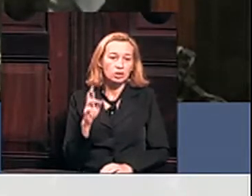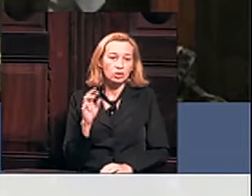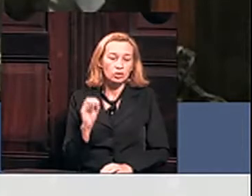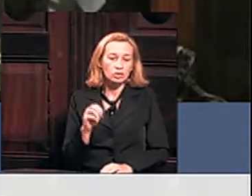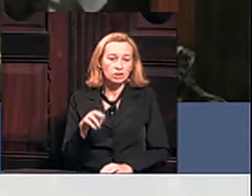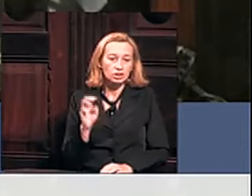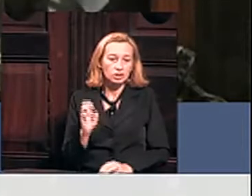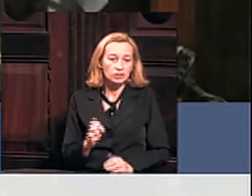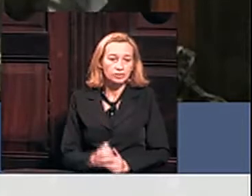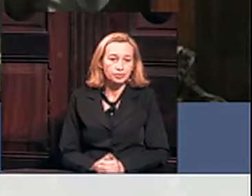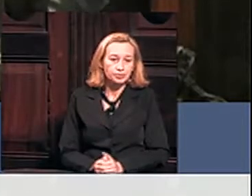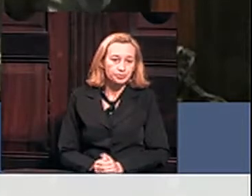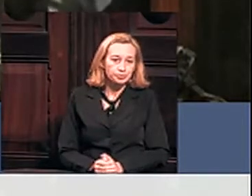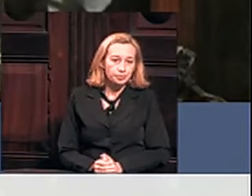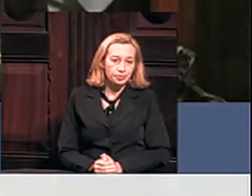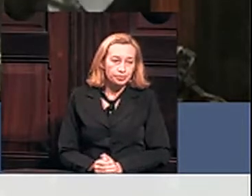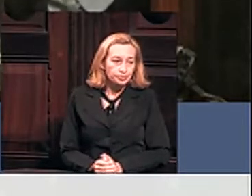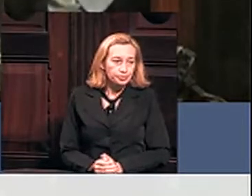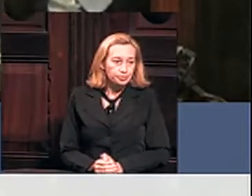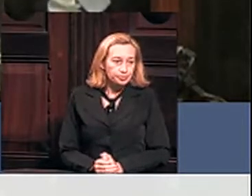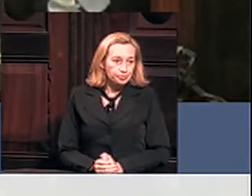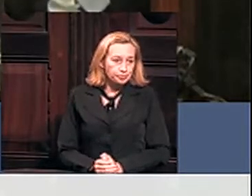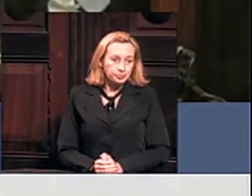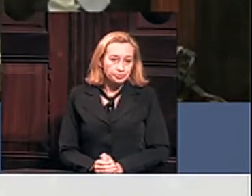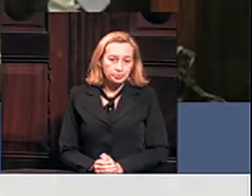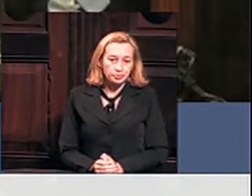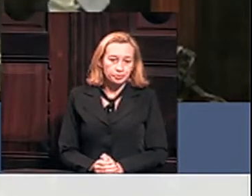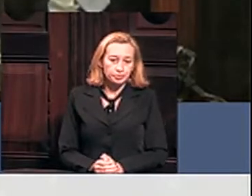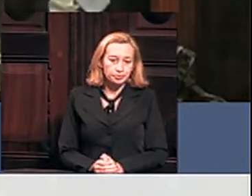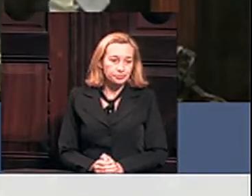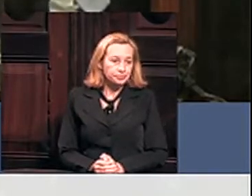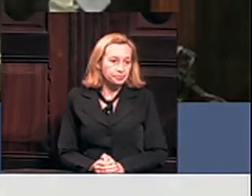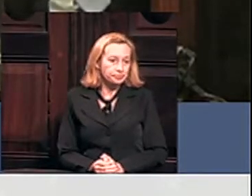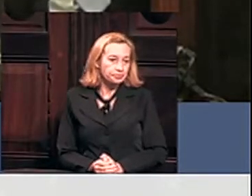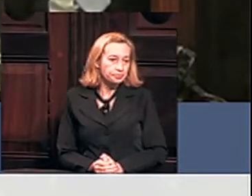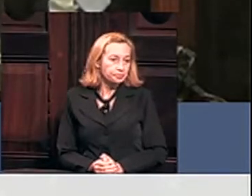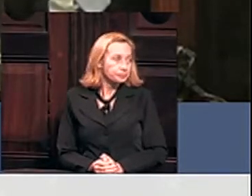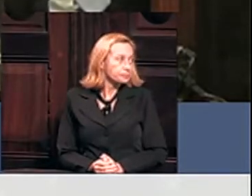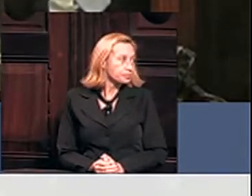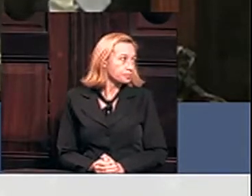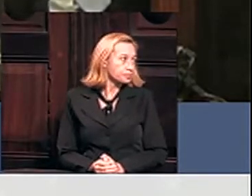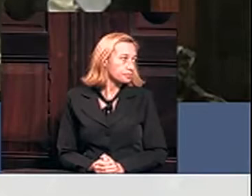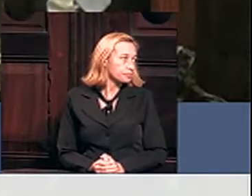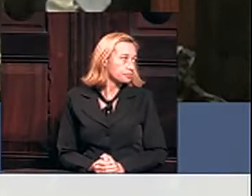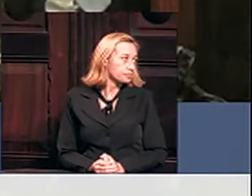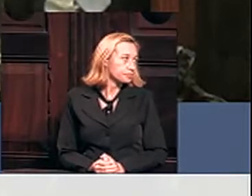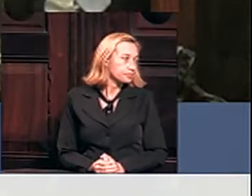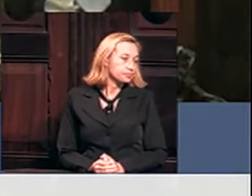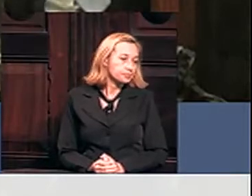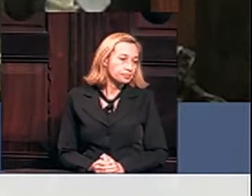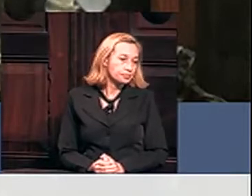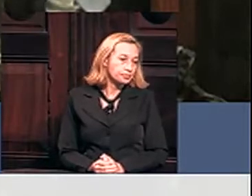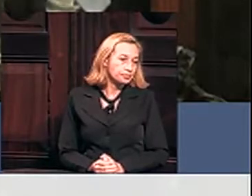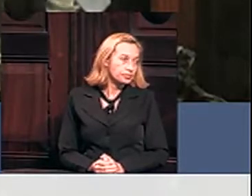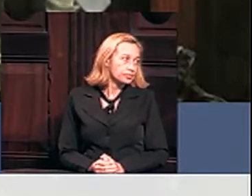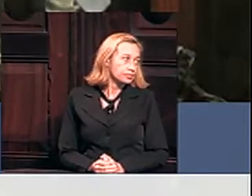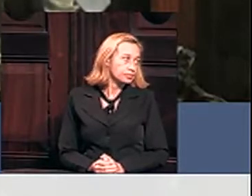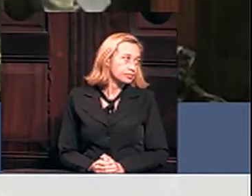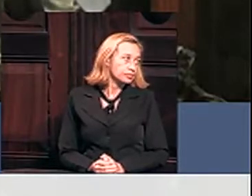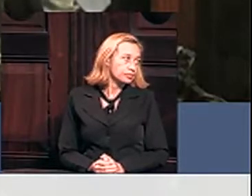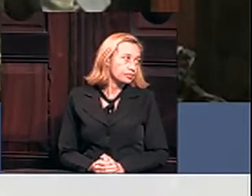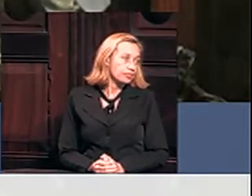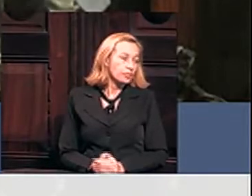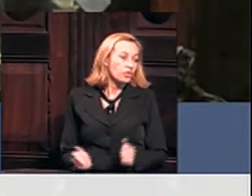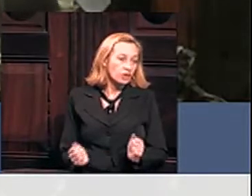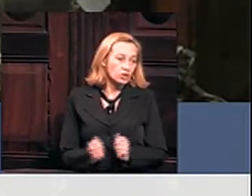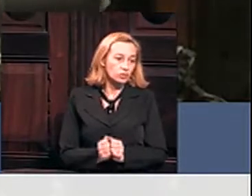Gilberto, vai ficar prejudicado um dos destaques, a gente retira. Você vai emplacar o terceiro eixo, tem dois, mas aqui